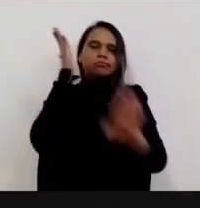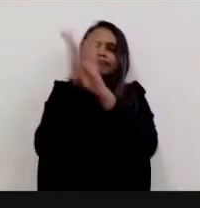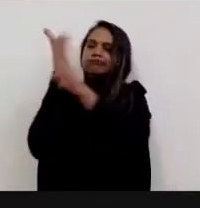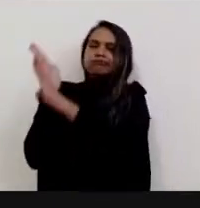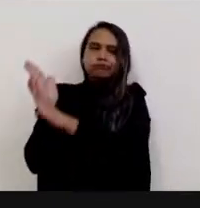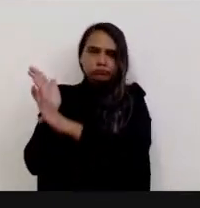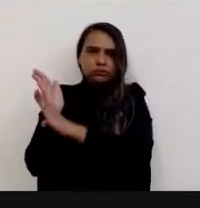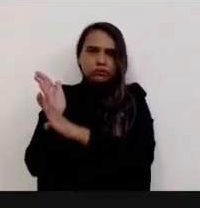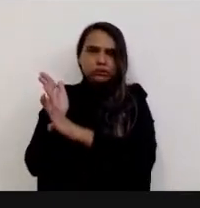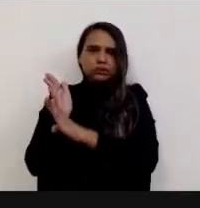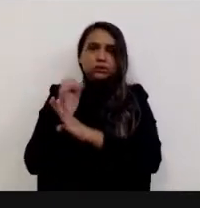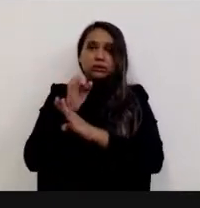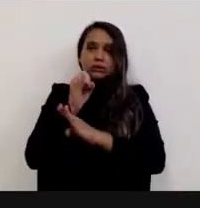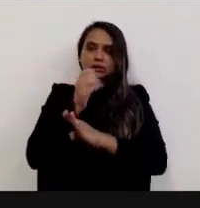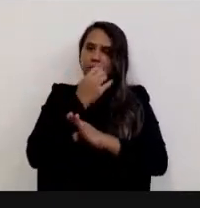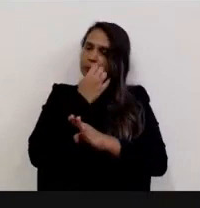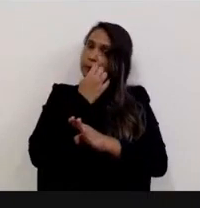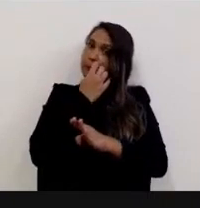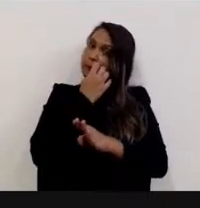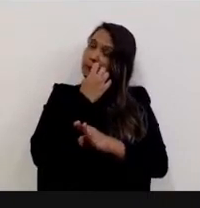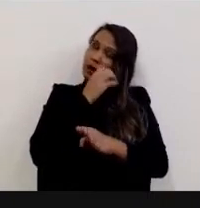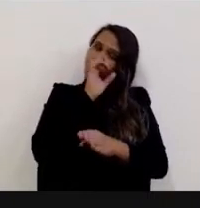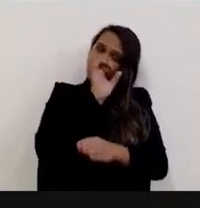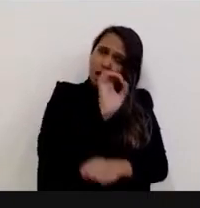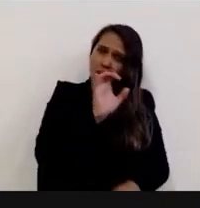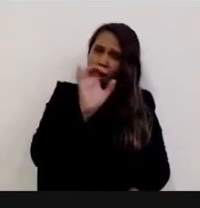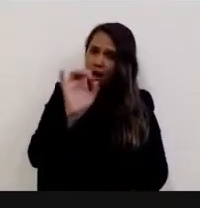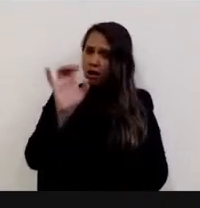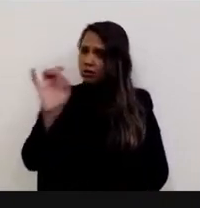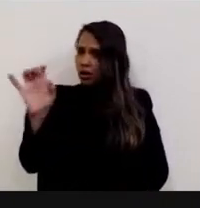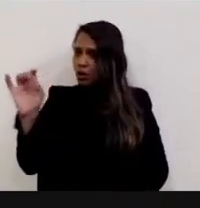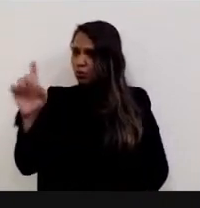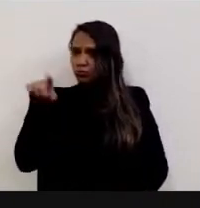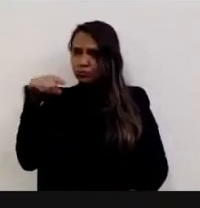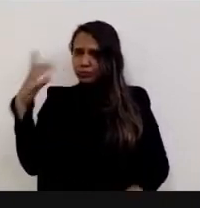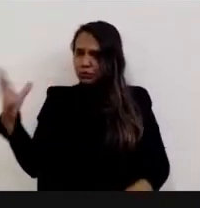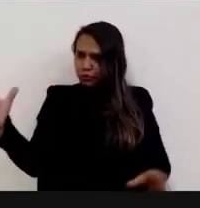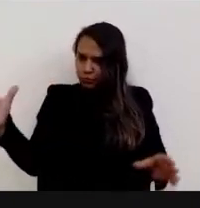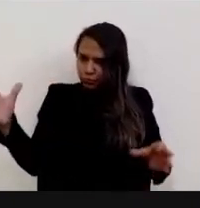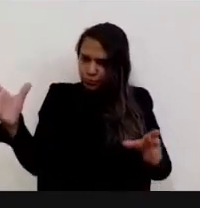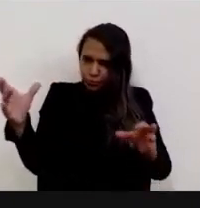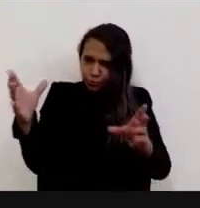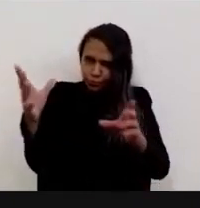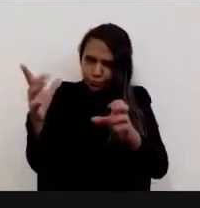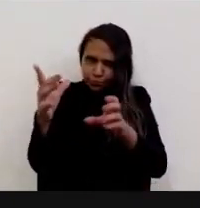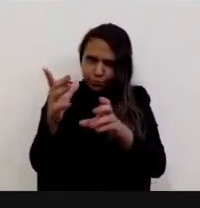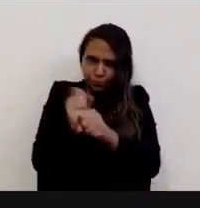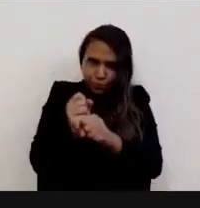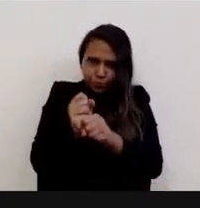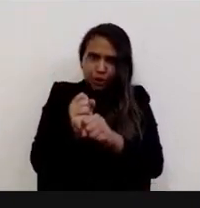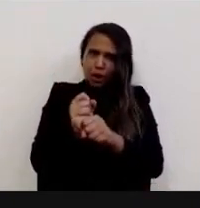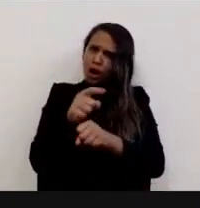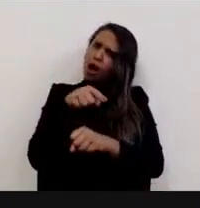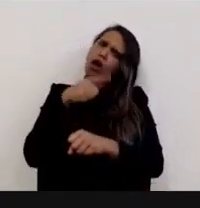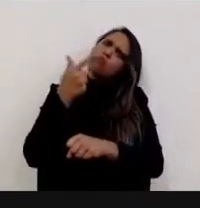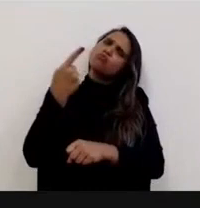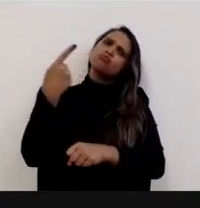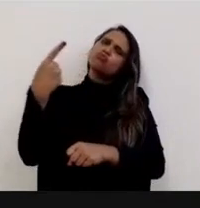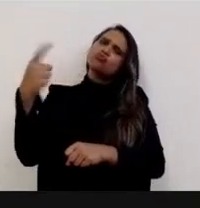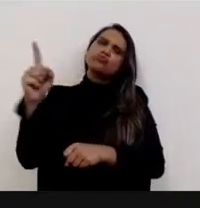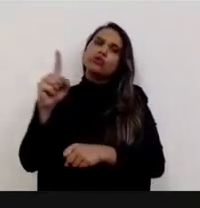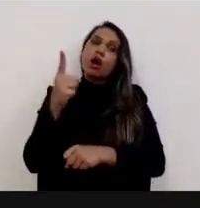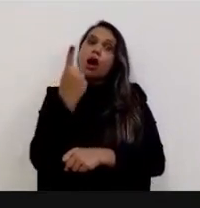ter que fazer a detecção modelo a modelo e juntar os resultados ao final, esta última biblioteca ela faz um